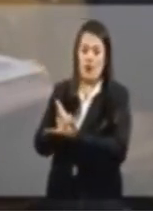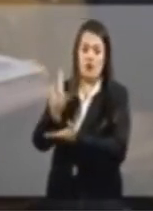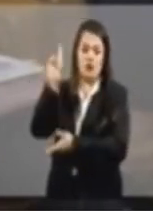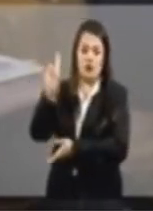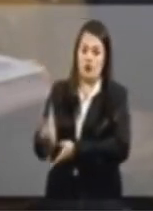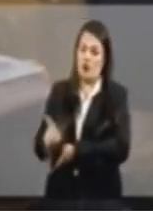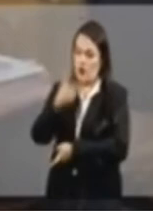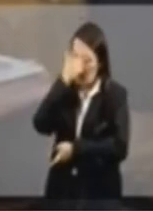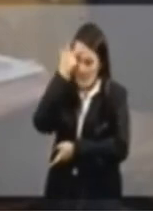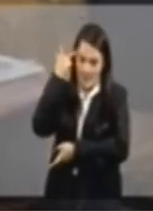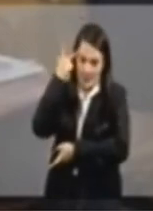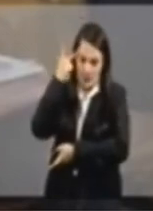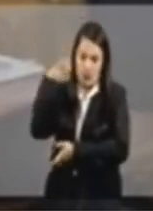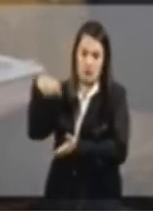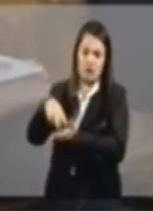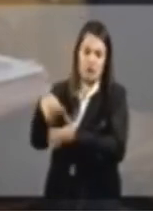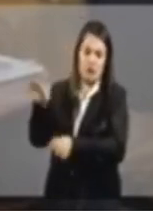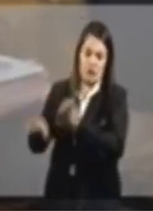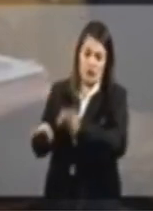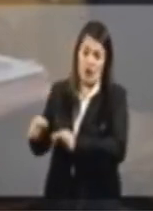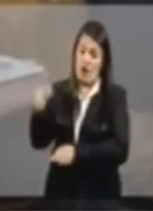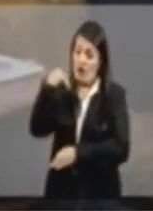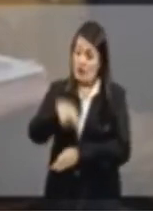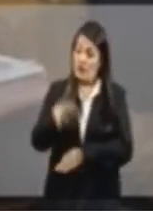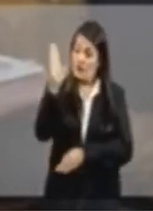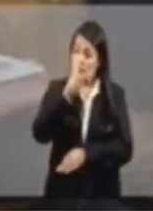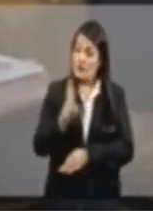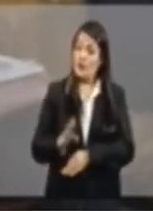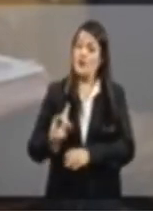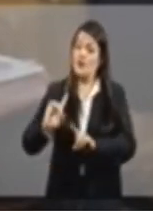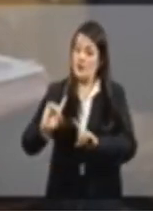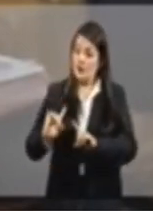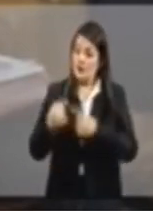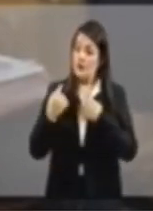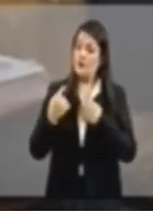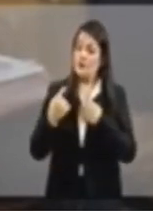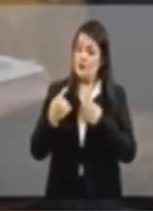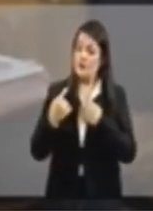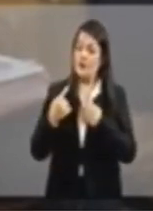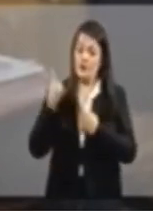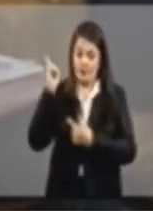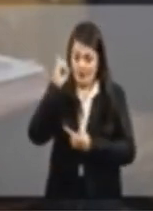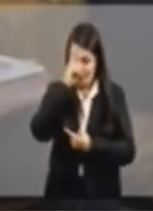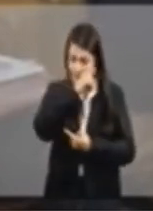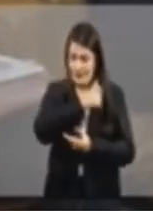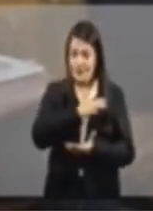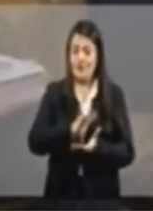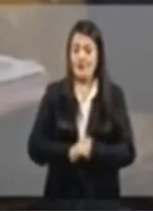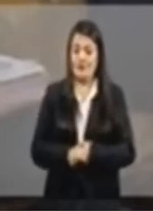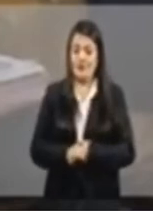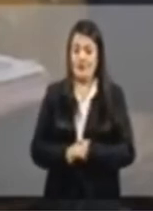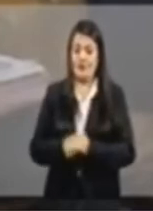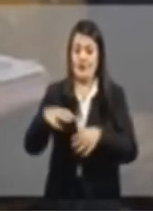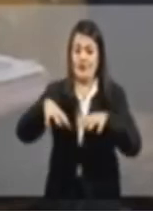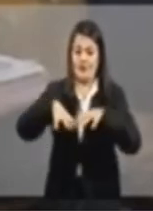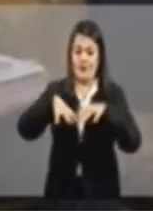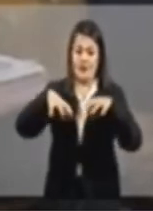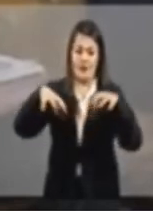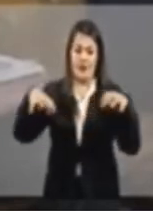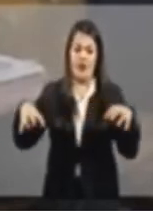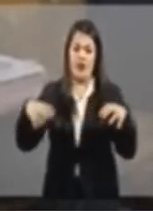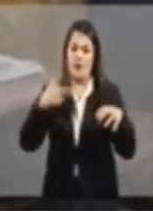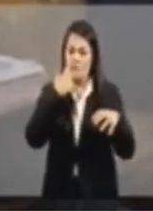nós temos um grande desafio no brasil é superar essa da escravidão da divisão do país em casa sem